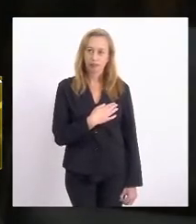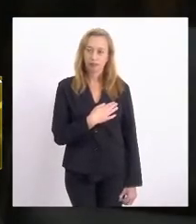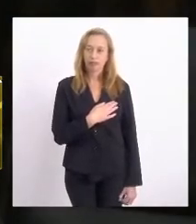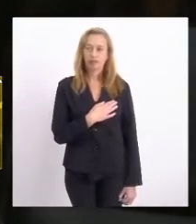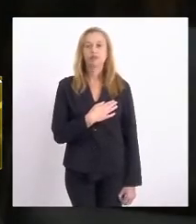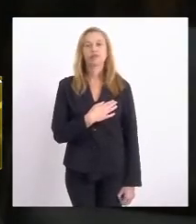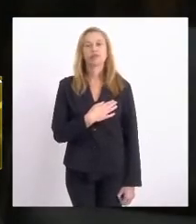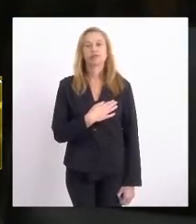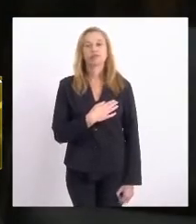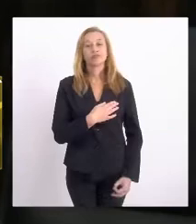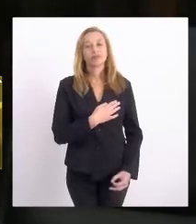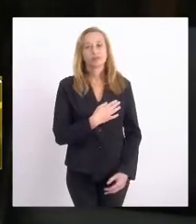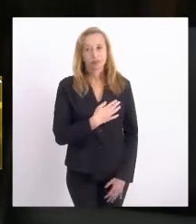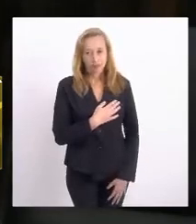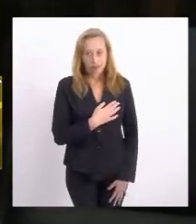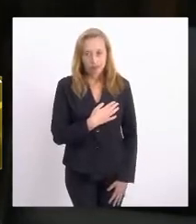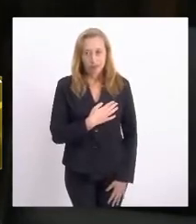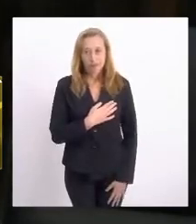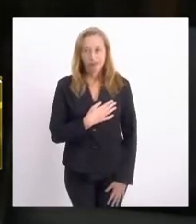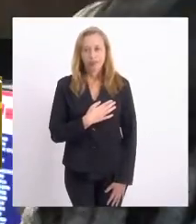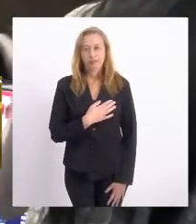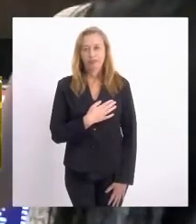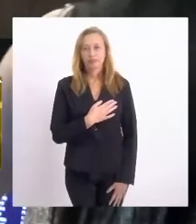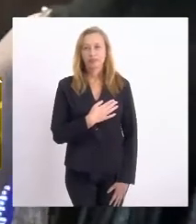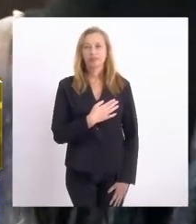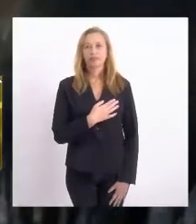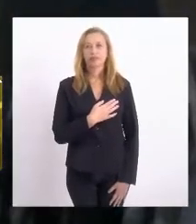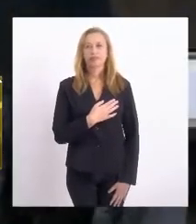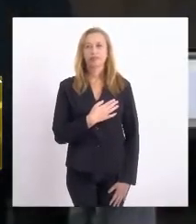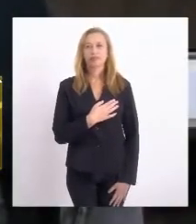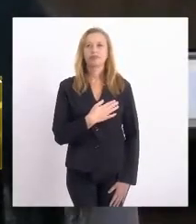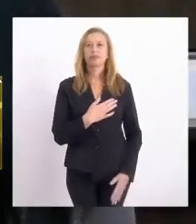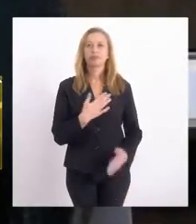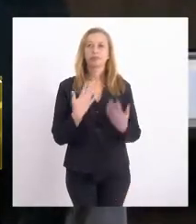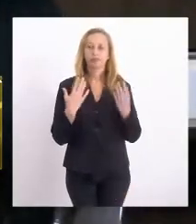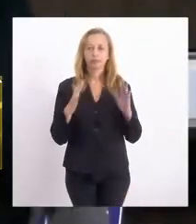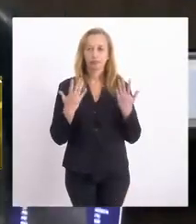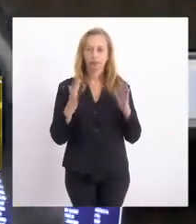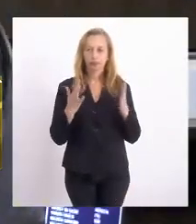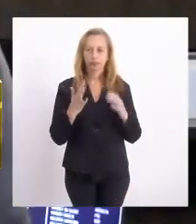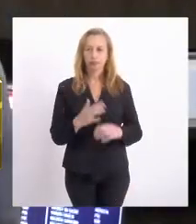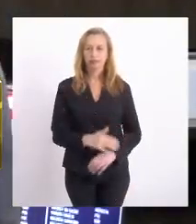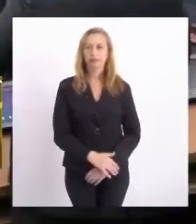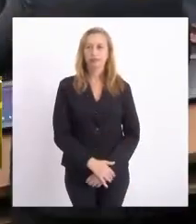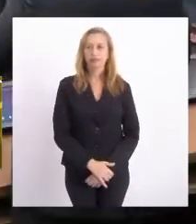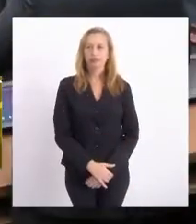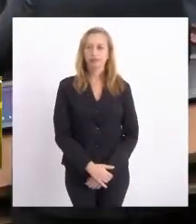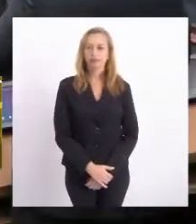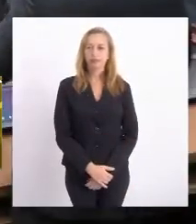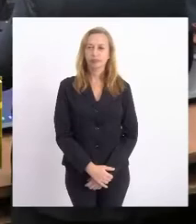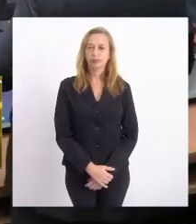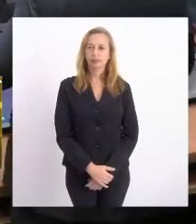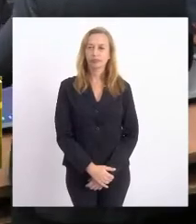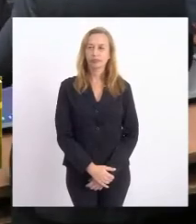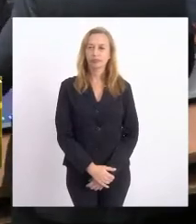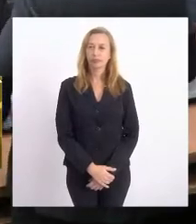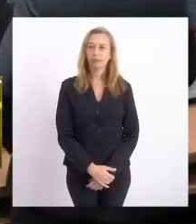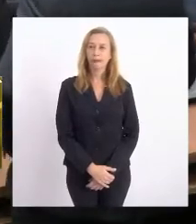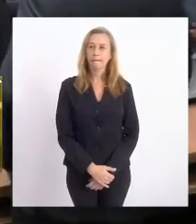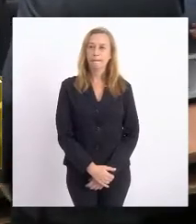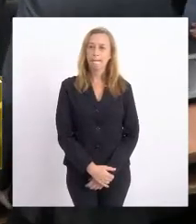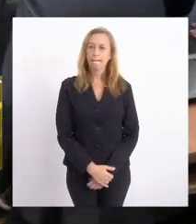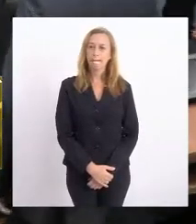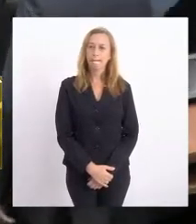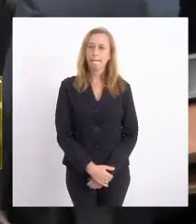E aí E aí E aí